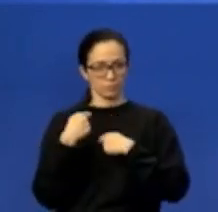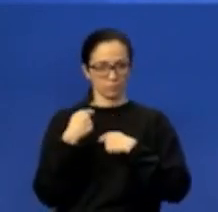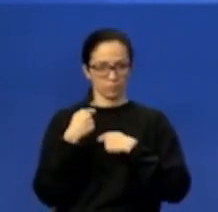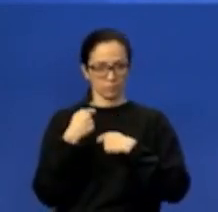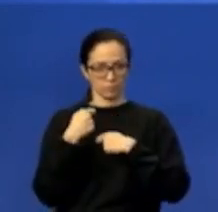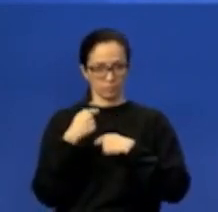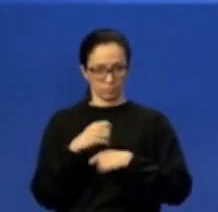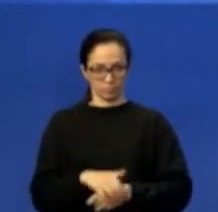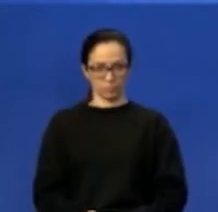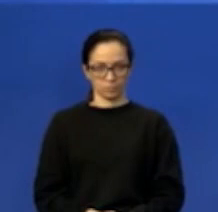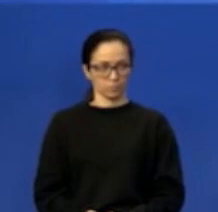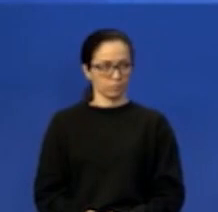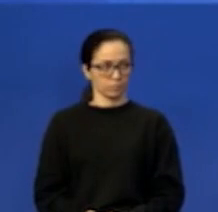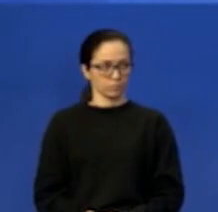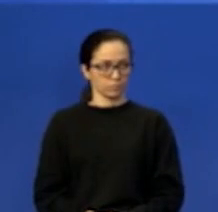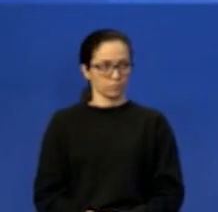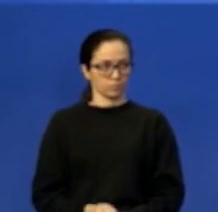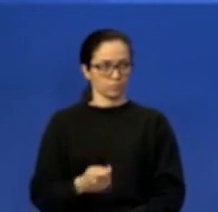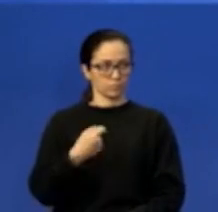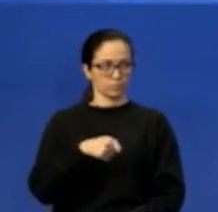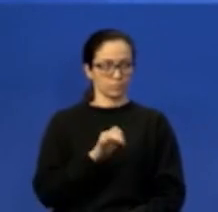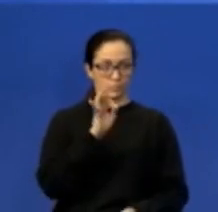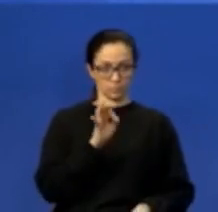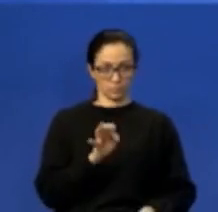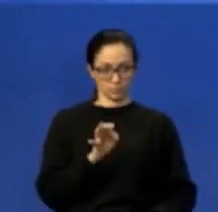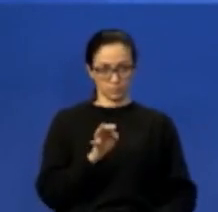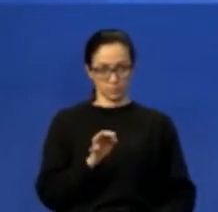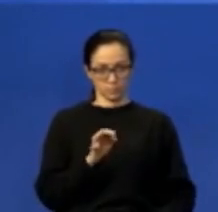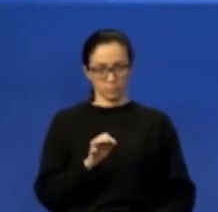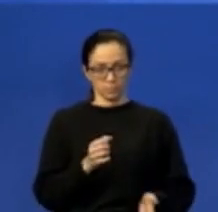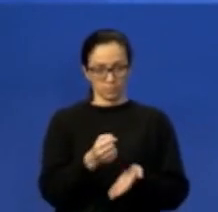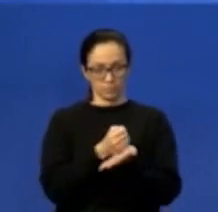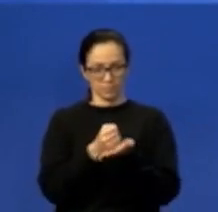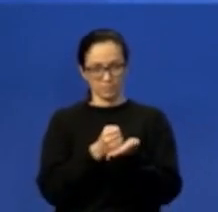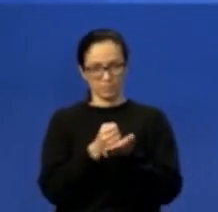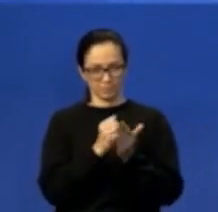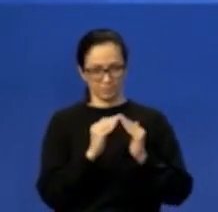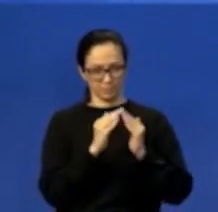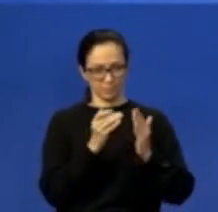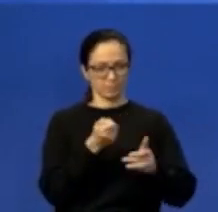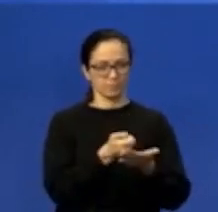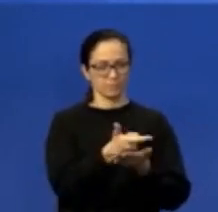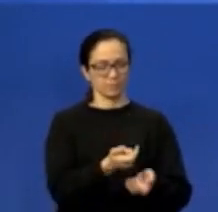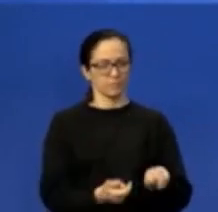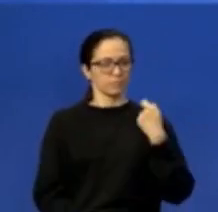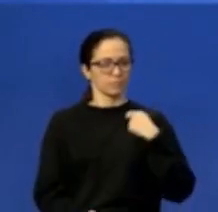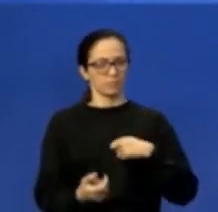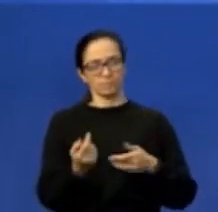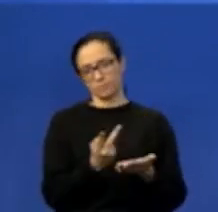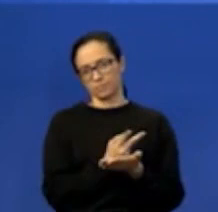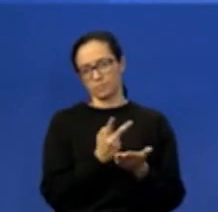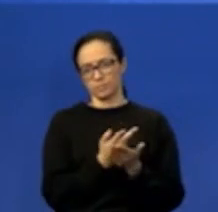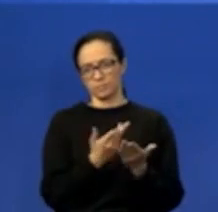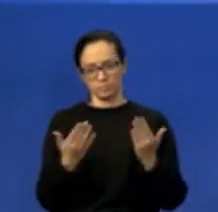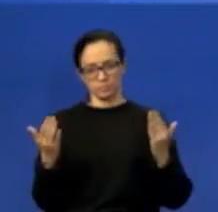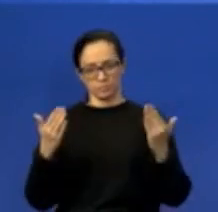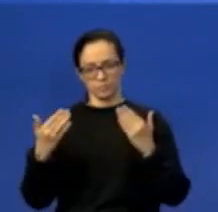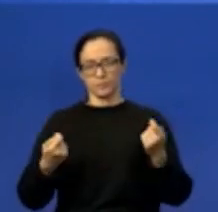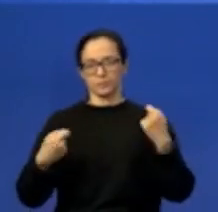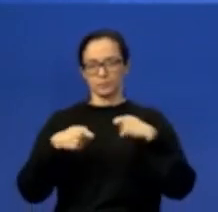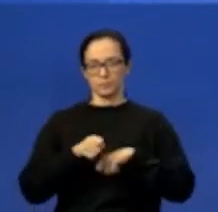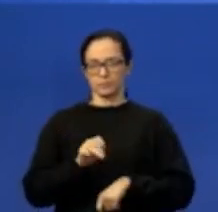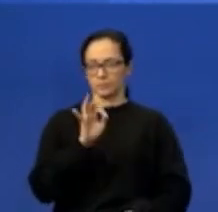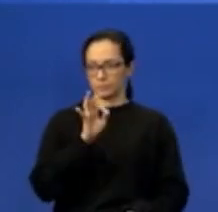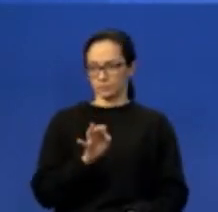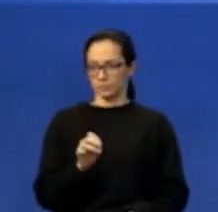por exemplo, com esse conservante em que vai permitir que essas propriedades da urina coletada, por exemplo, domiciliar, elas sejam mantidas até